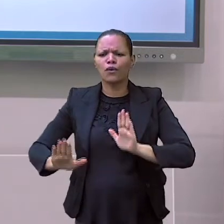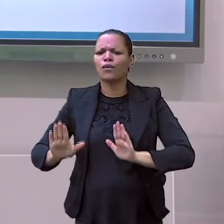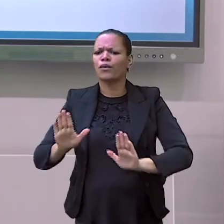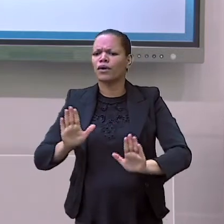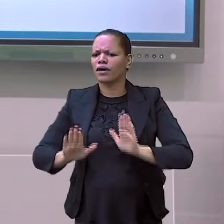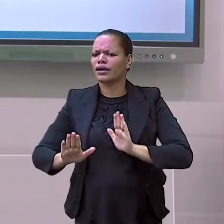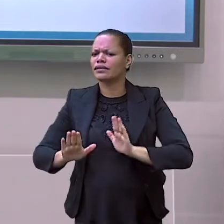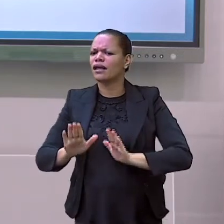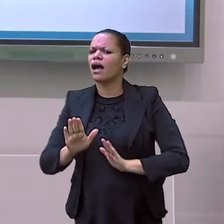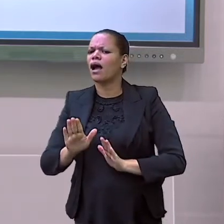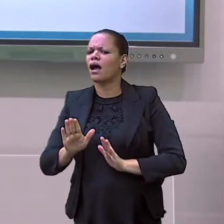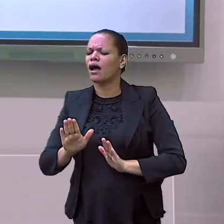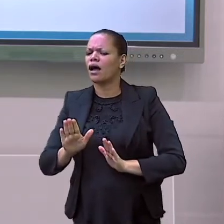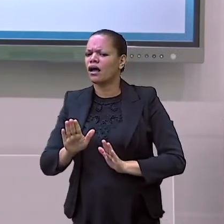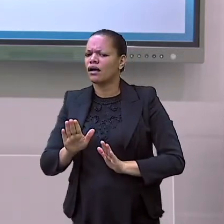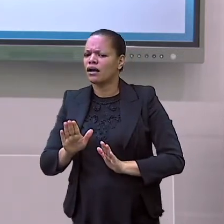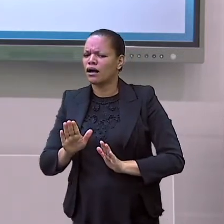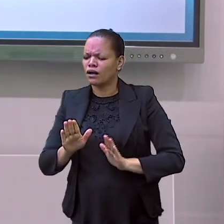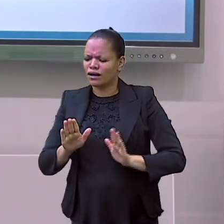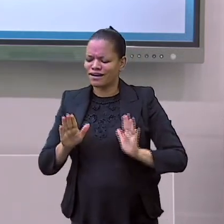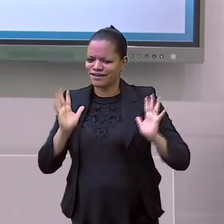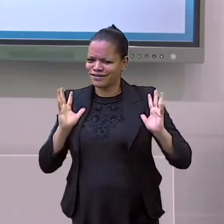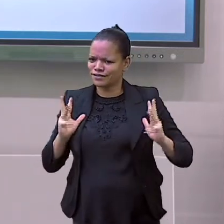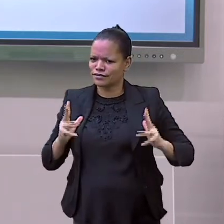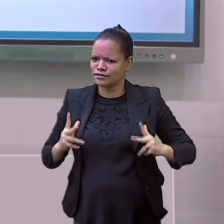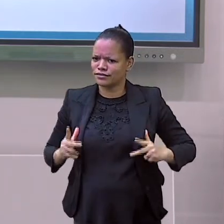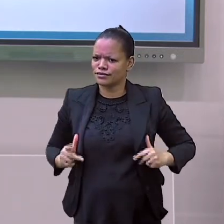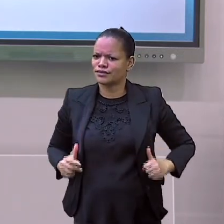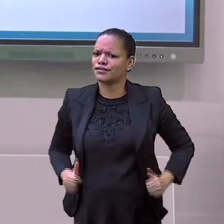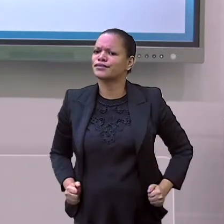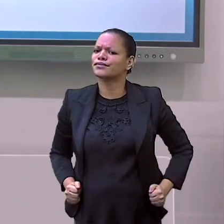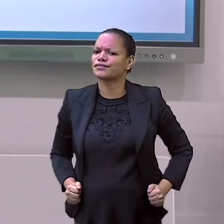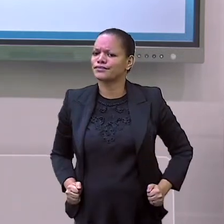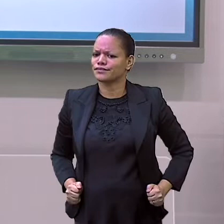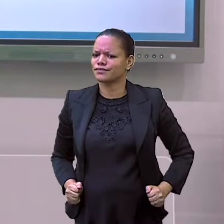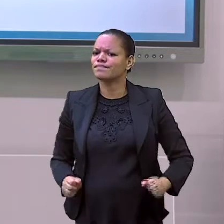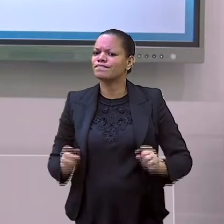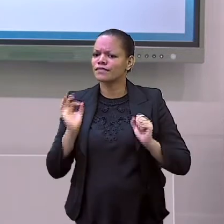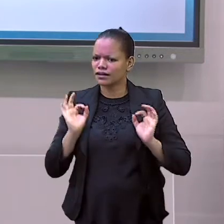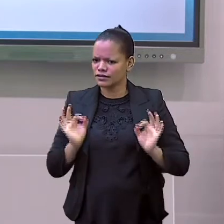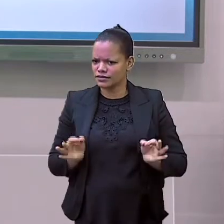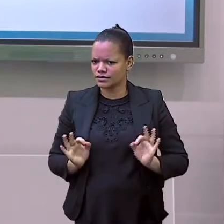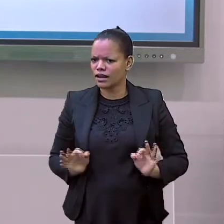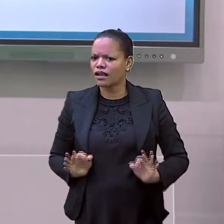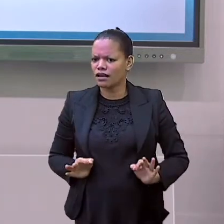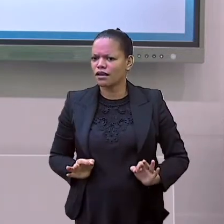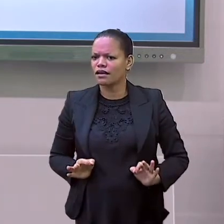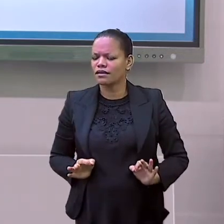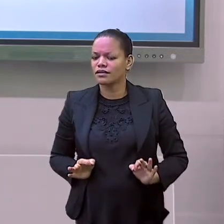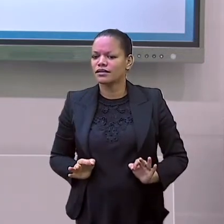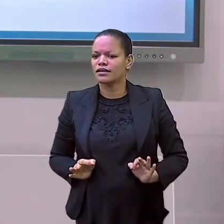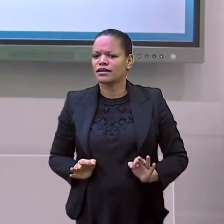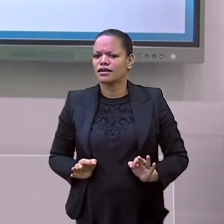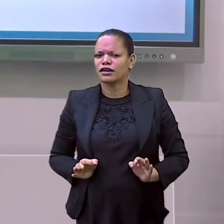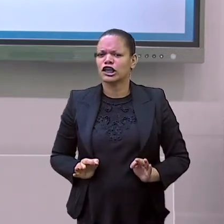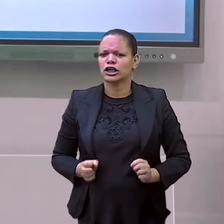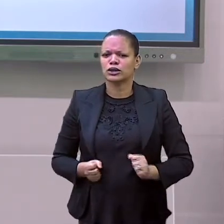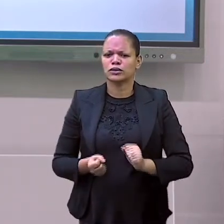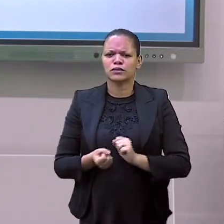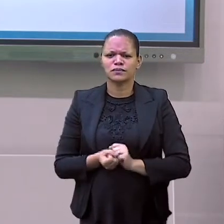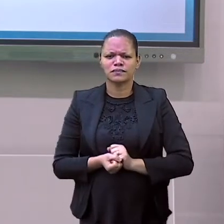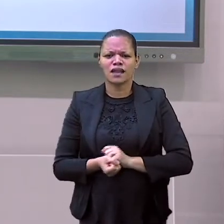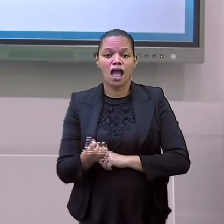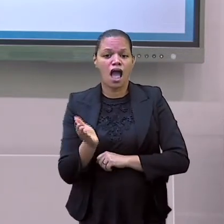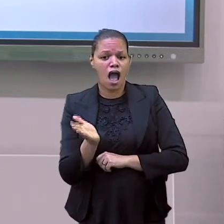contágio. Uma vez você infectado, outra pessoa utilizando a sua escova de dente, também estará aí